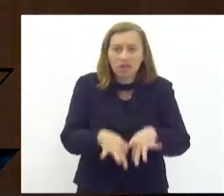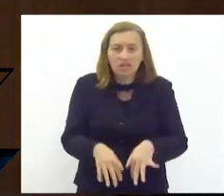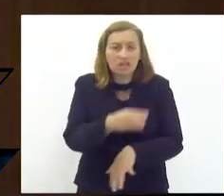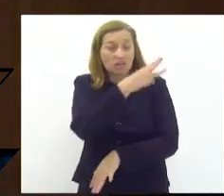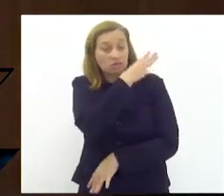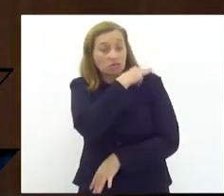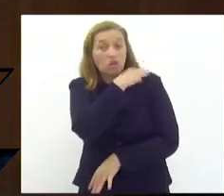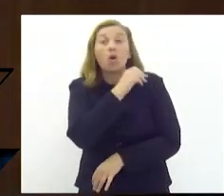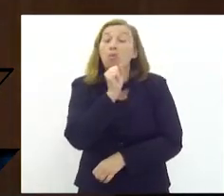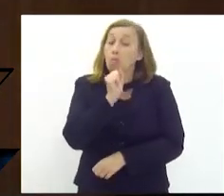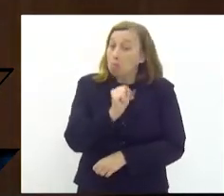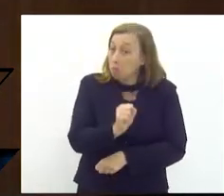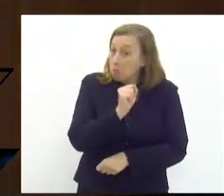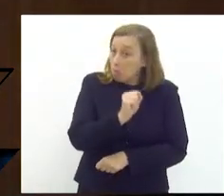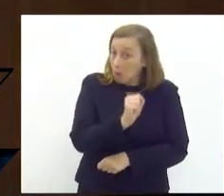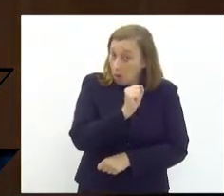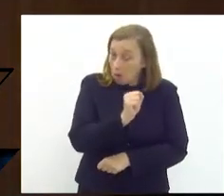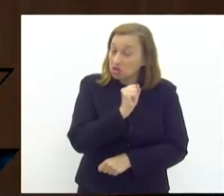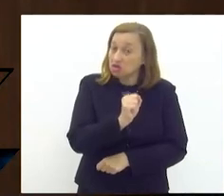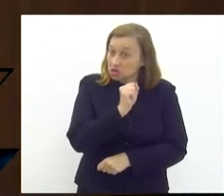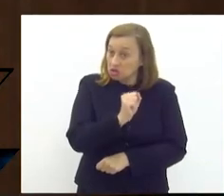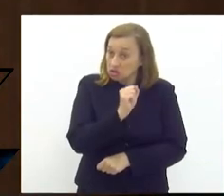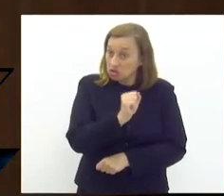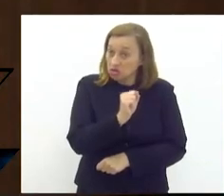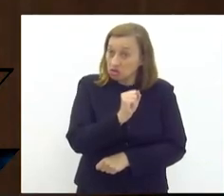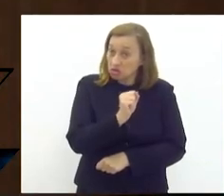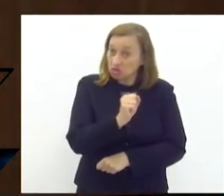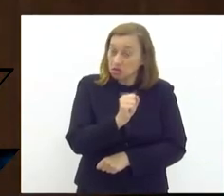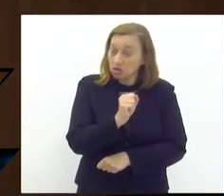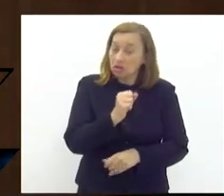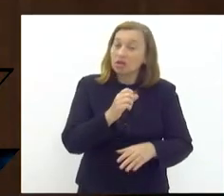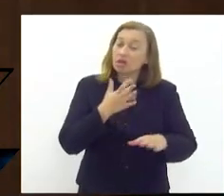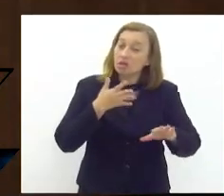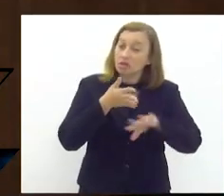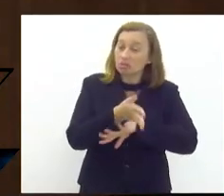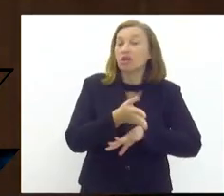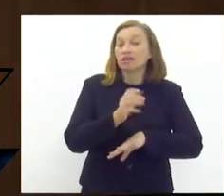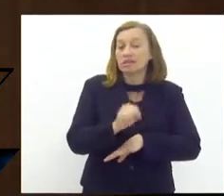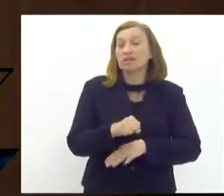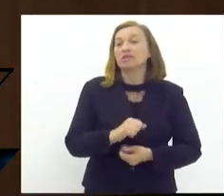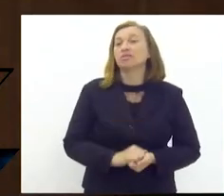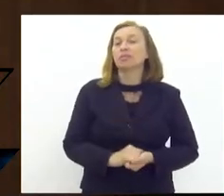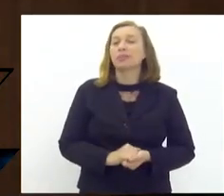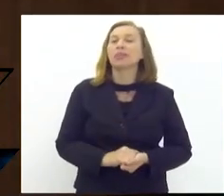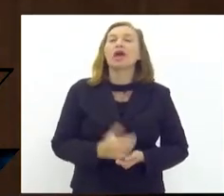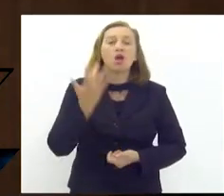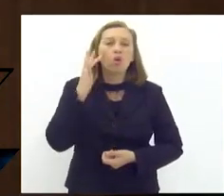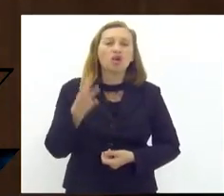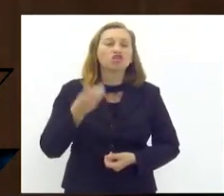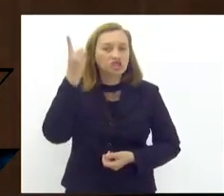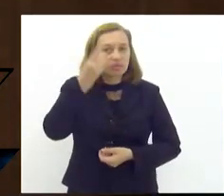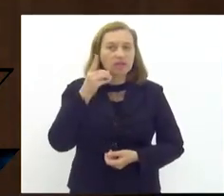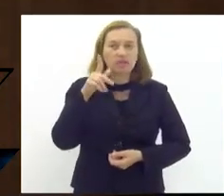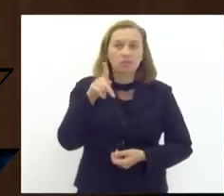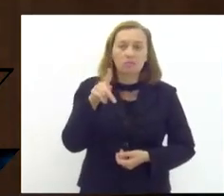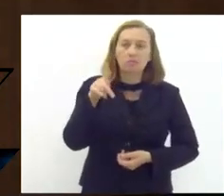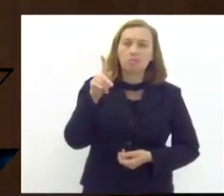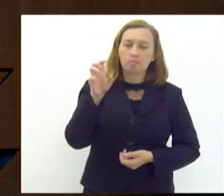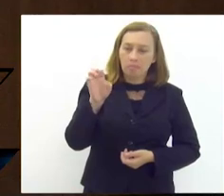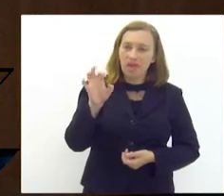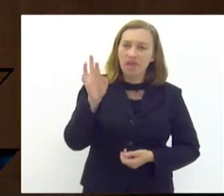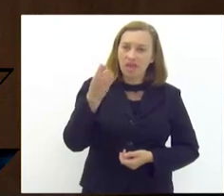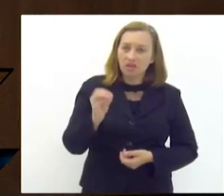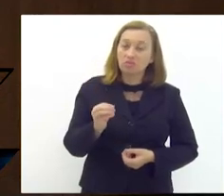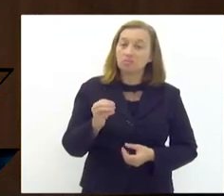segundo grau pode para um supletivo para que ele possa ingressar eu acho é que o deputado Pedro Ricardo foi muito feliz